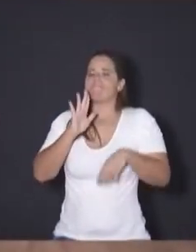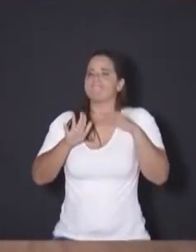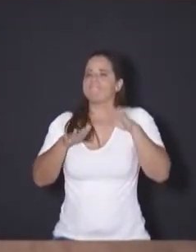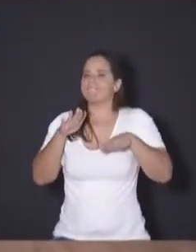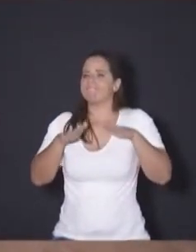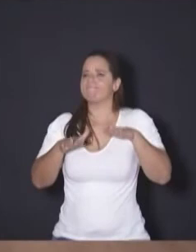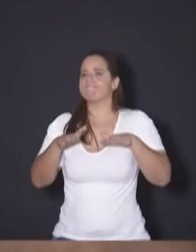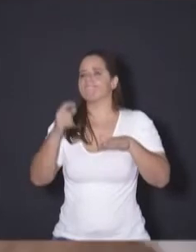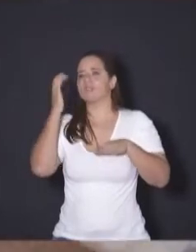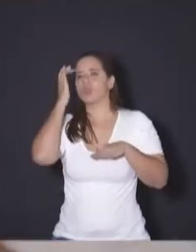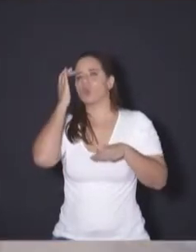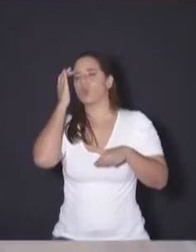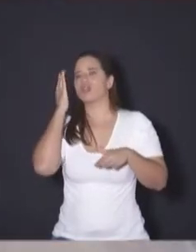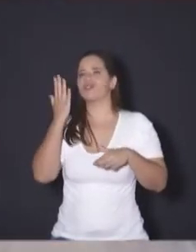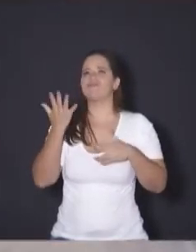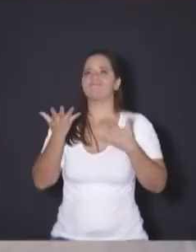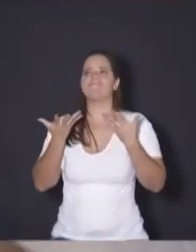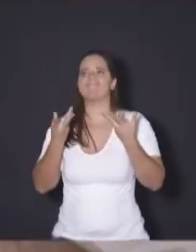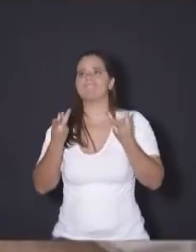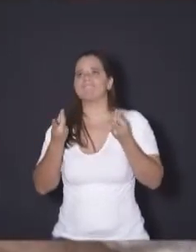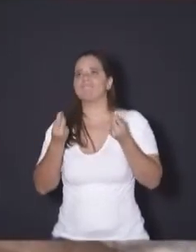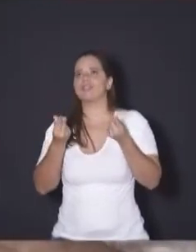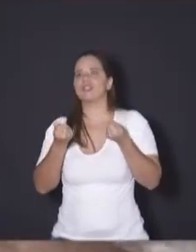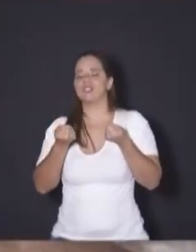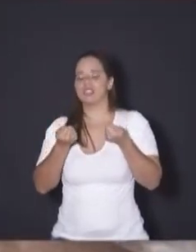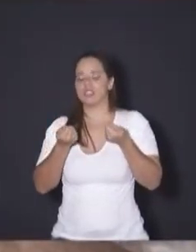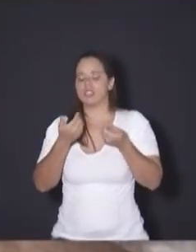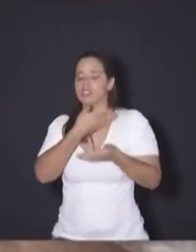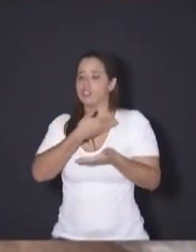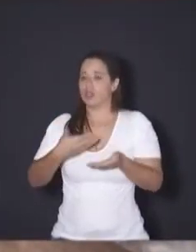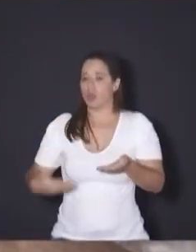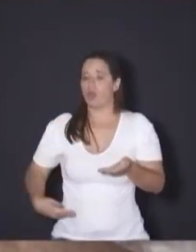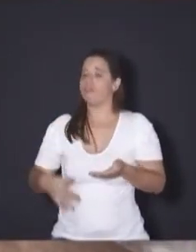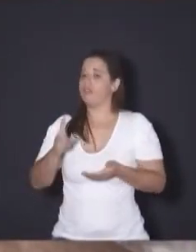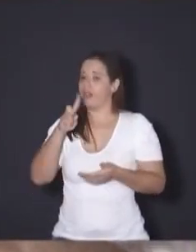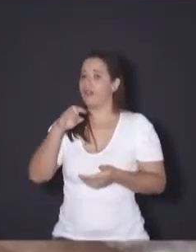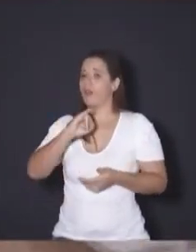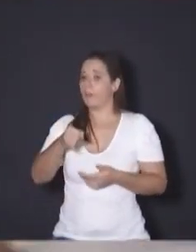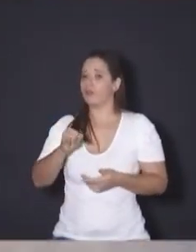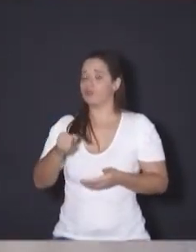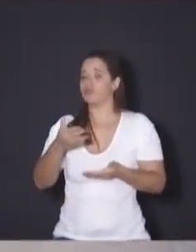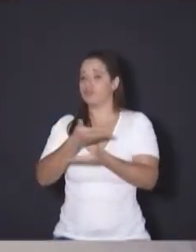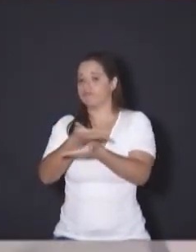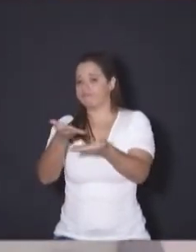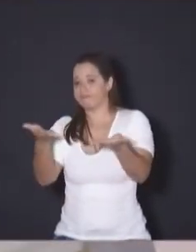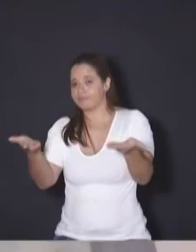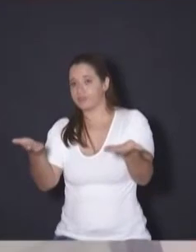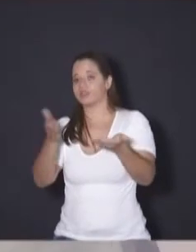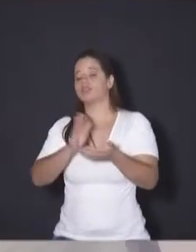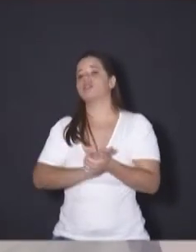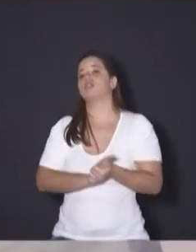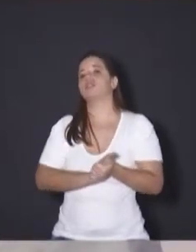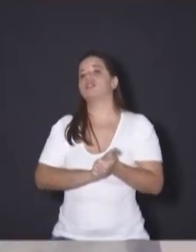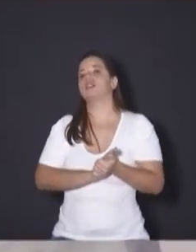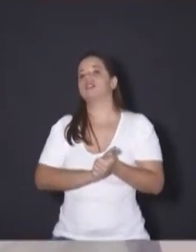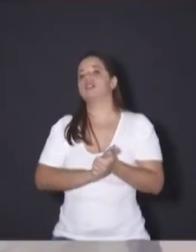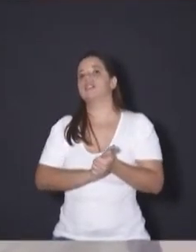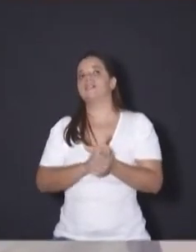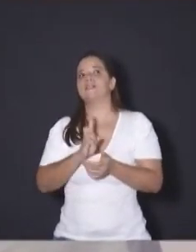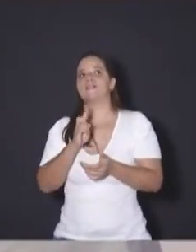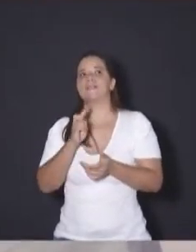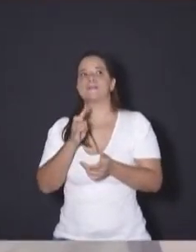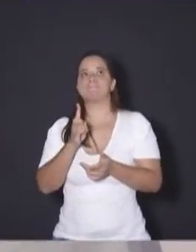eu acho que o governo a oportunidade para vocês é